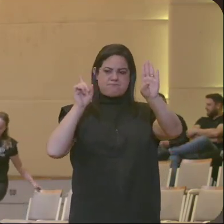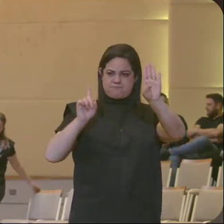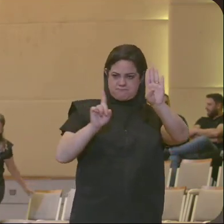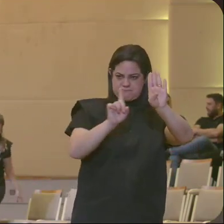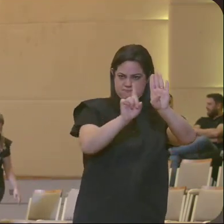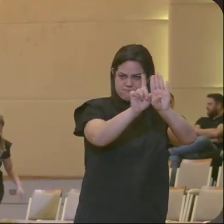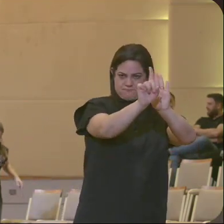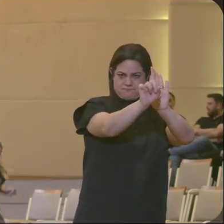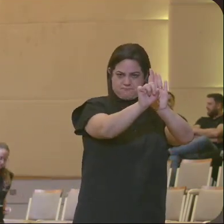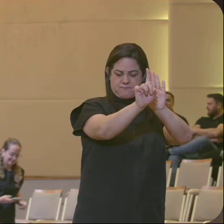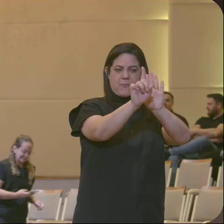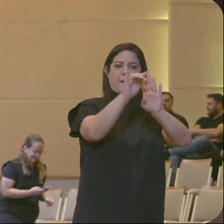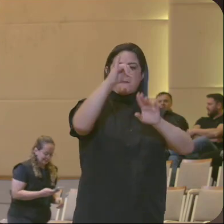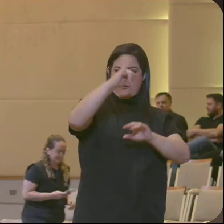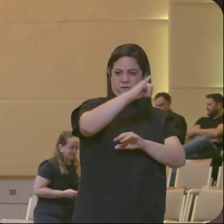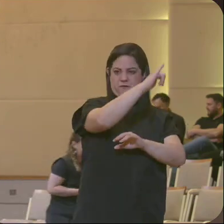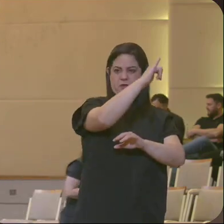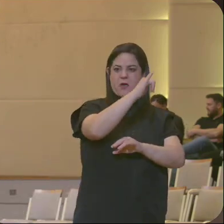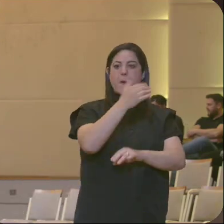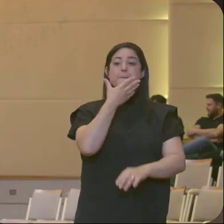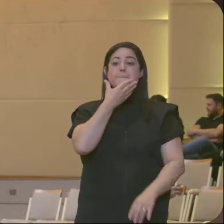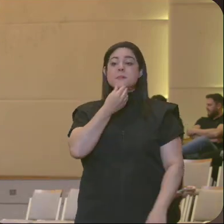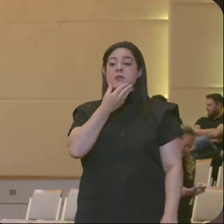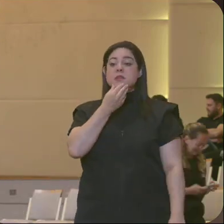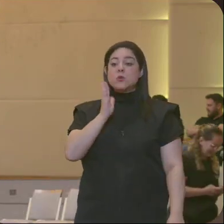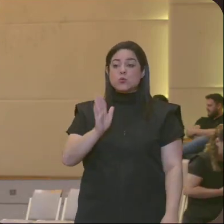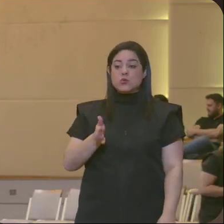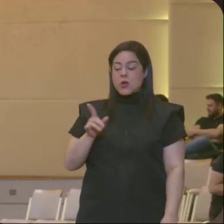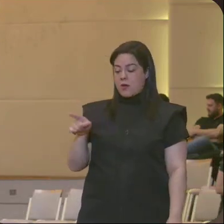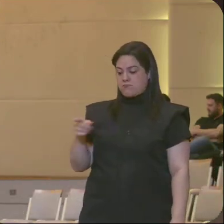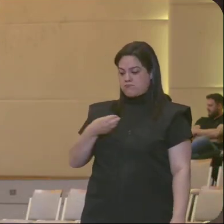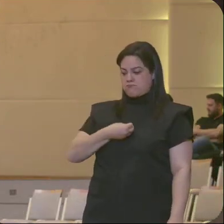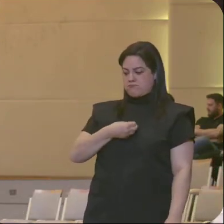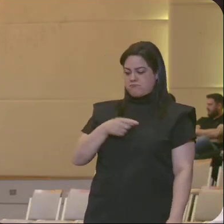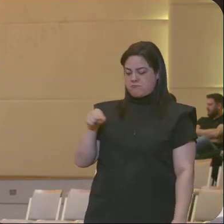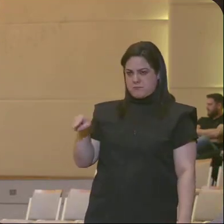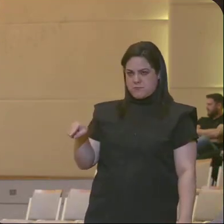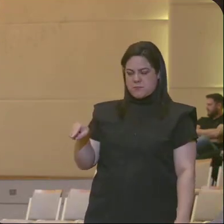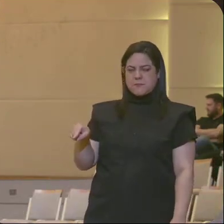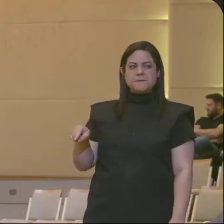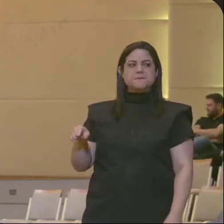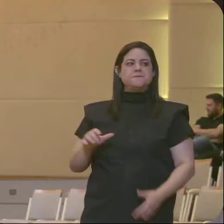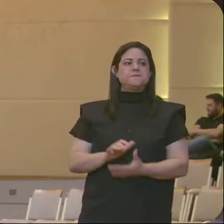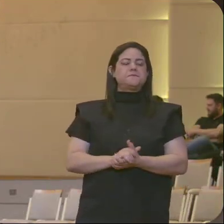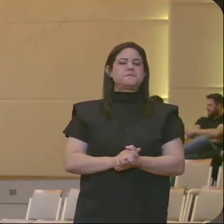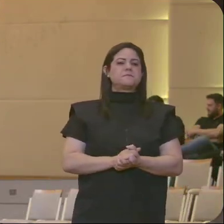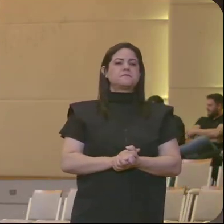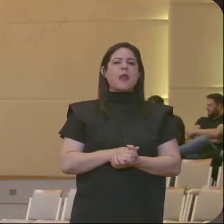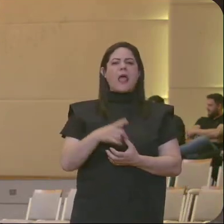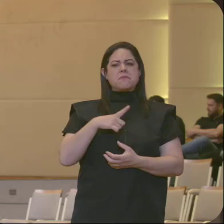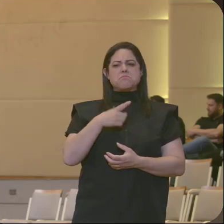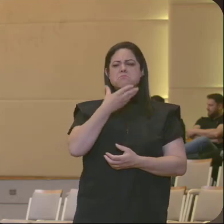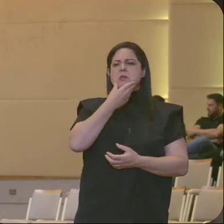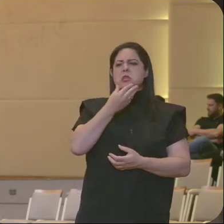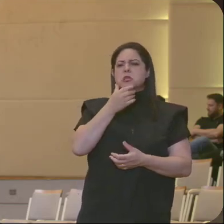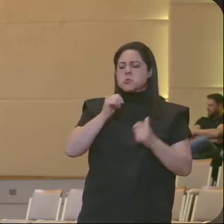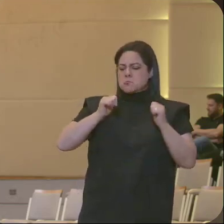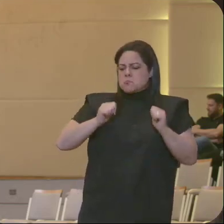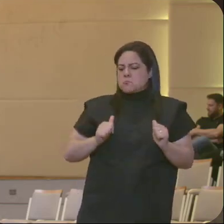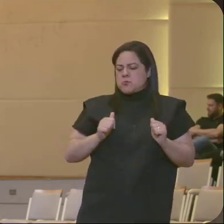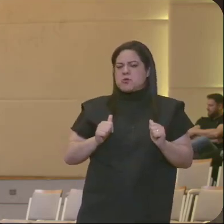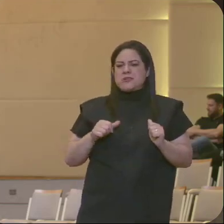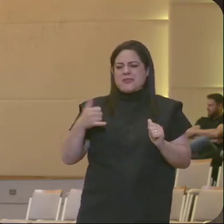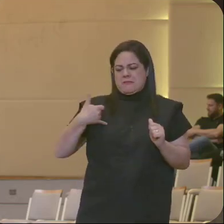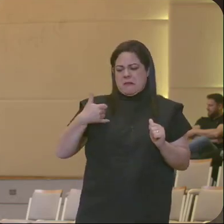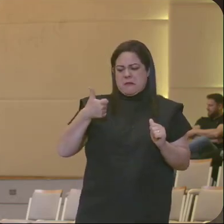para entrar no seu voo, aquele menino já estava ali. E aquele menininho com a sua mochilinha, menininho